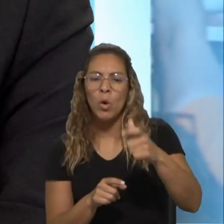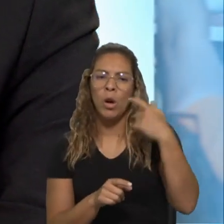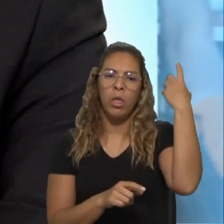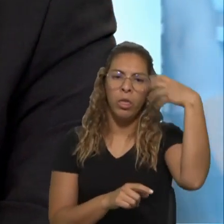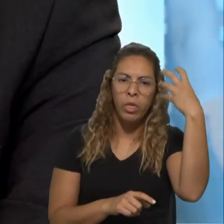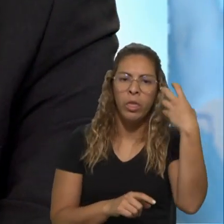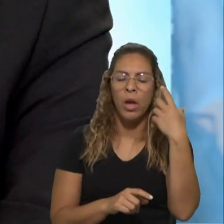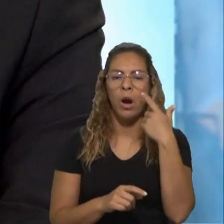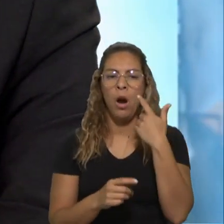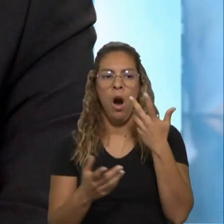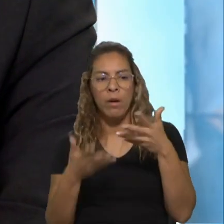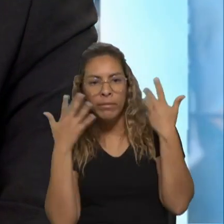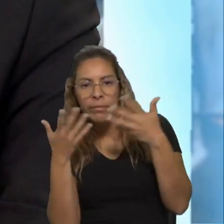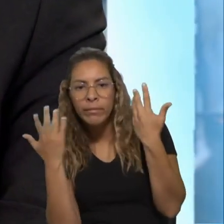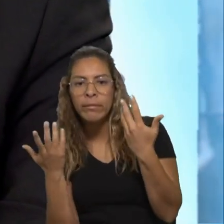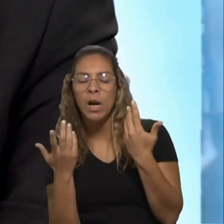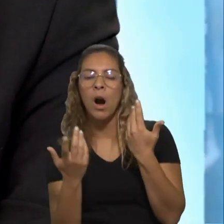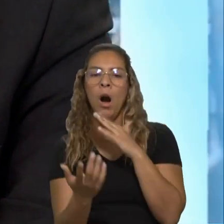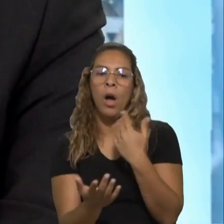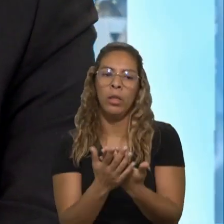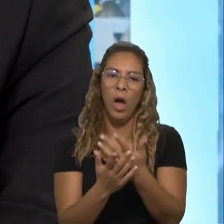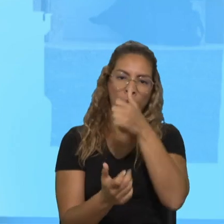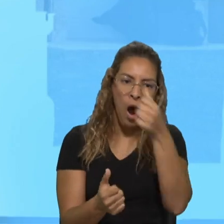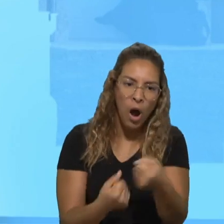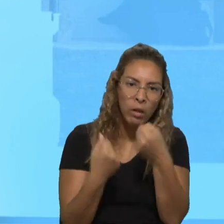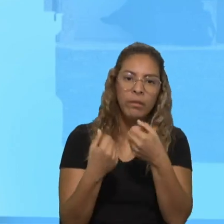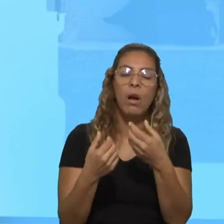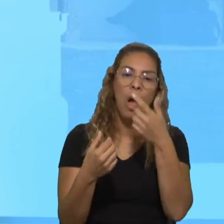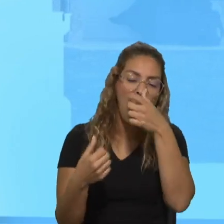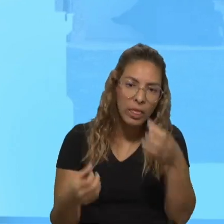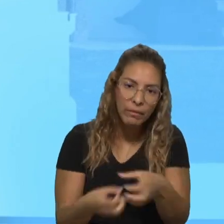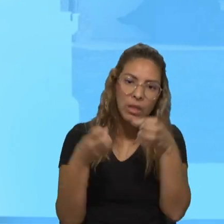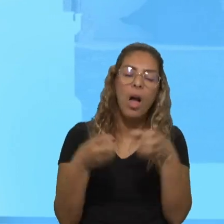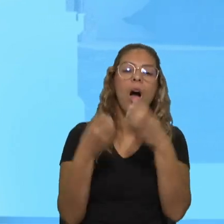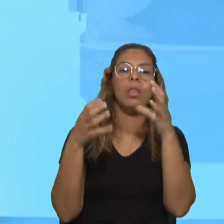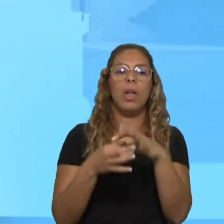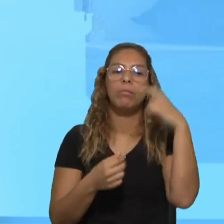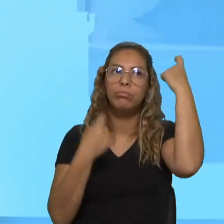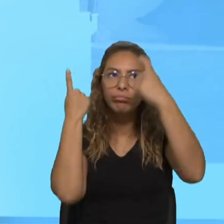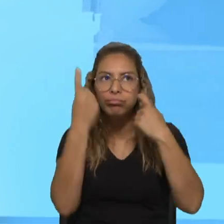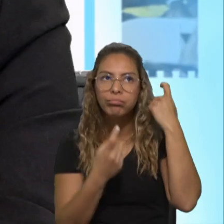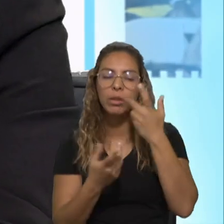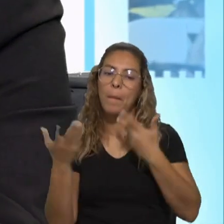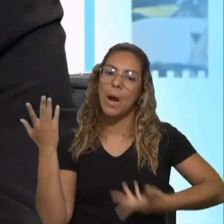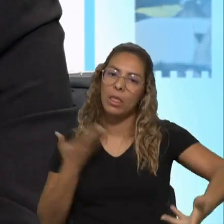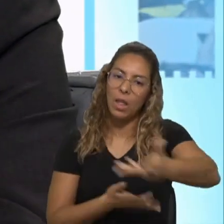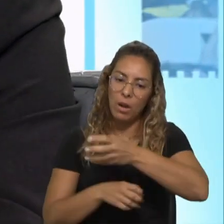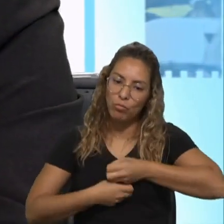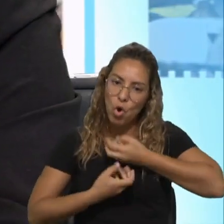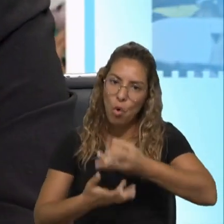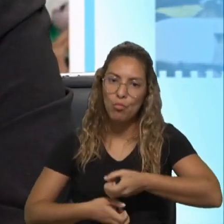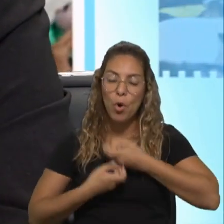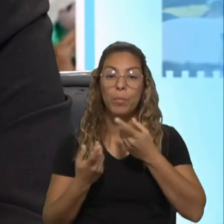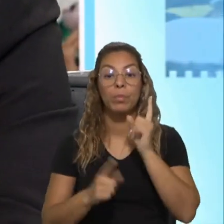própria embarcação, possibilitar os momentos de encontro, possibilitar tempo de oração, possibilitar tempo de reflexão e tempo de comunhão e partilha. E, obviamente, quando